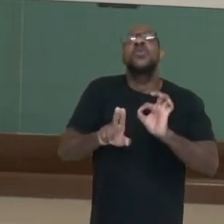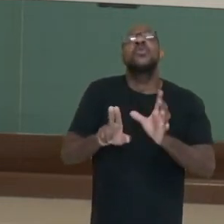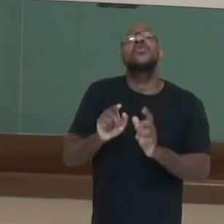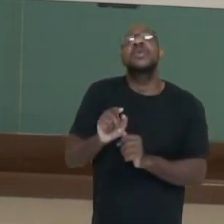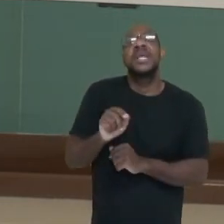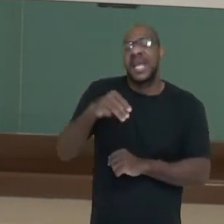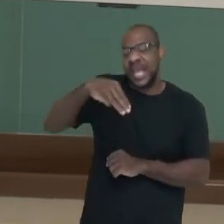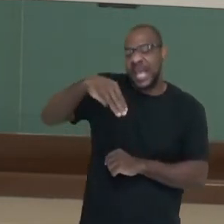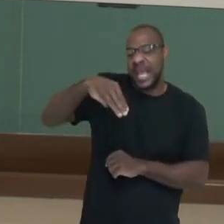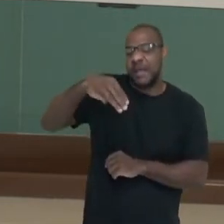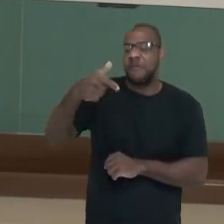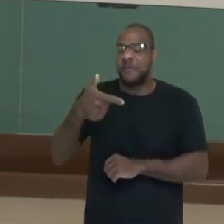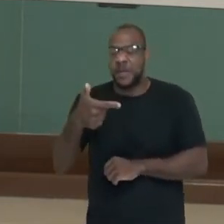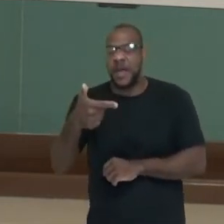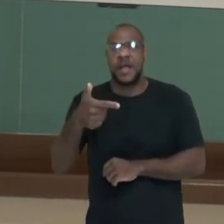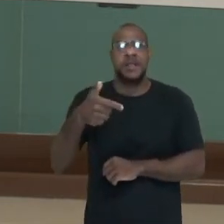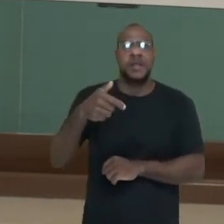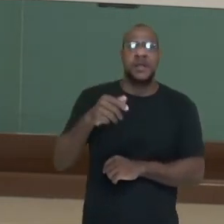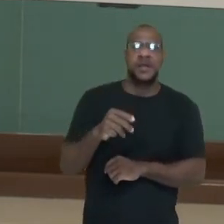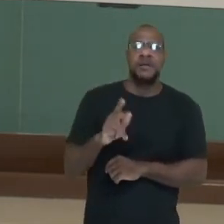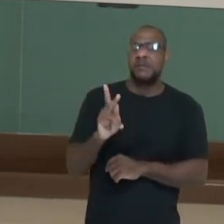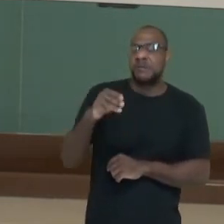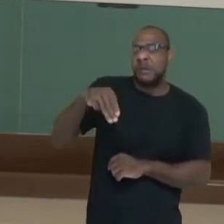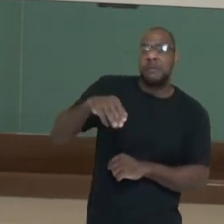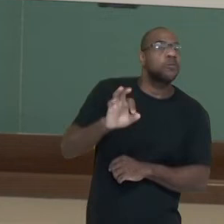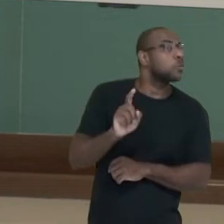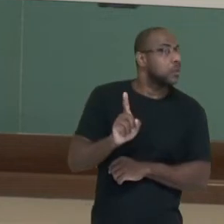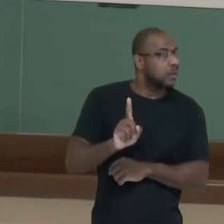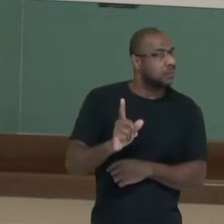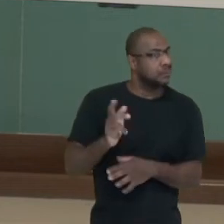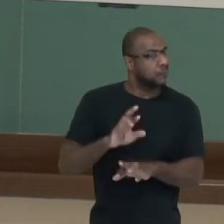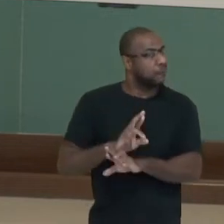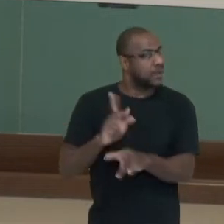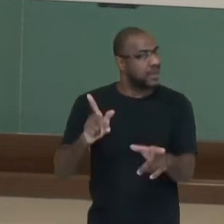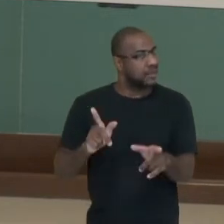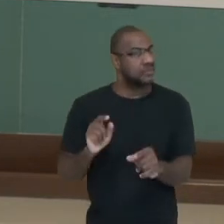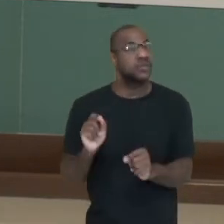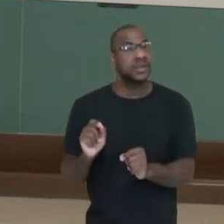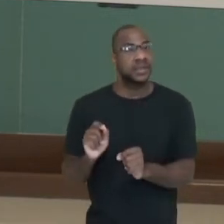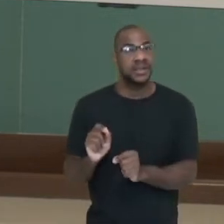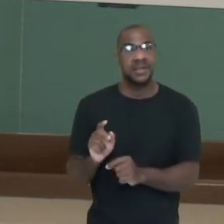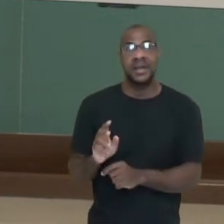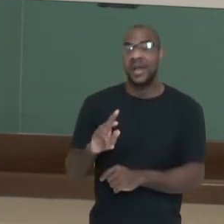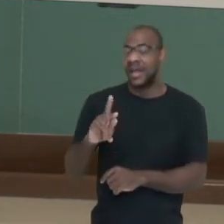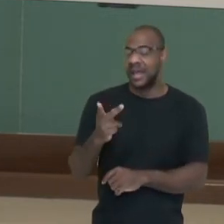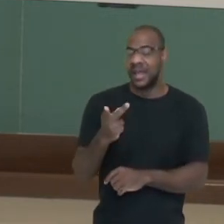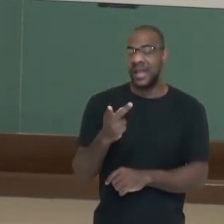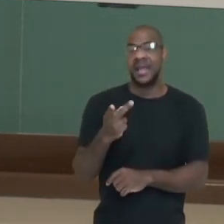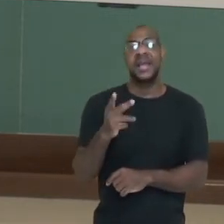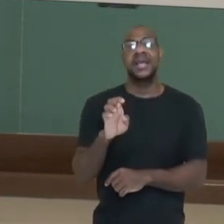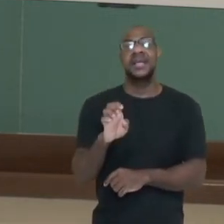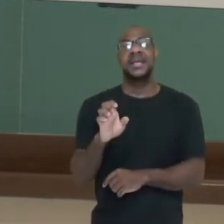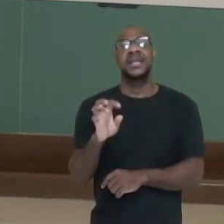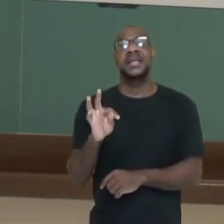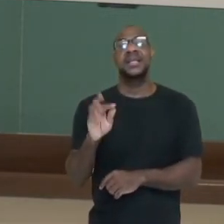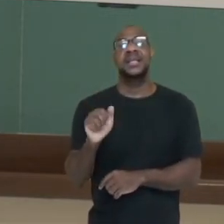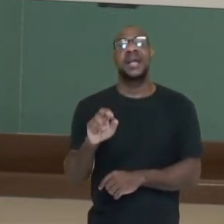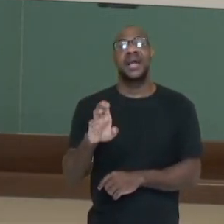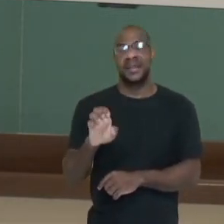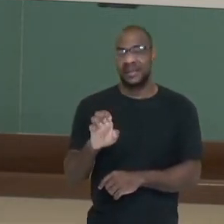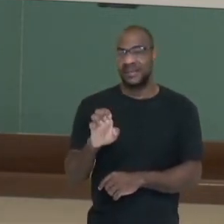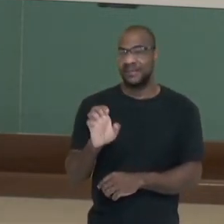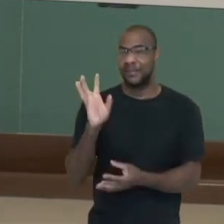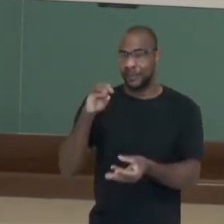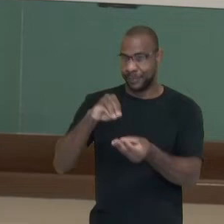cidades, municípios. É estranho, mas é uma convenção que existe. A gente fala em hectare. E também nós